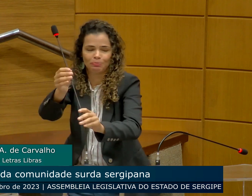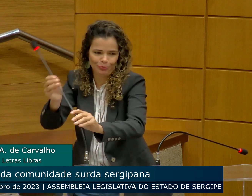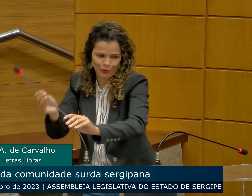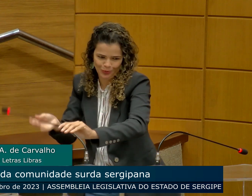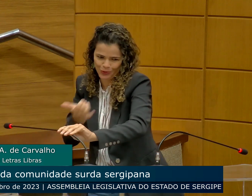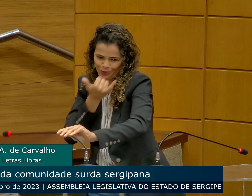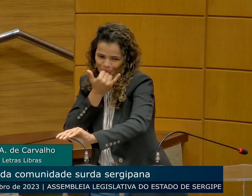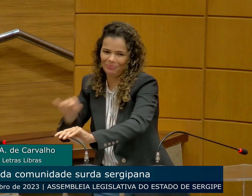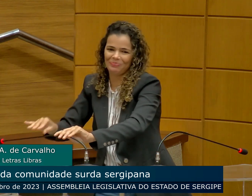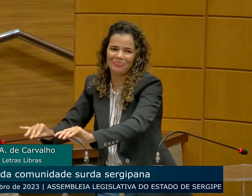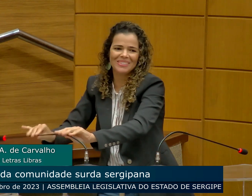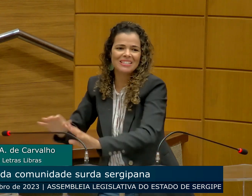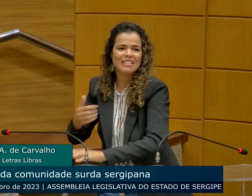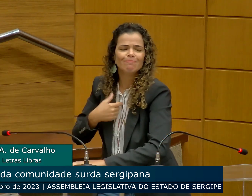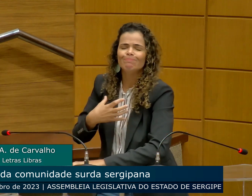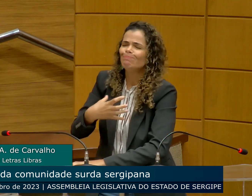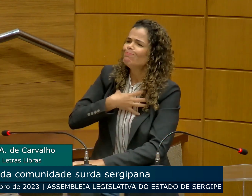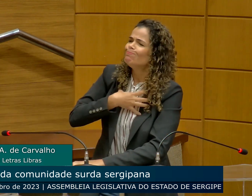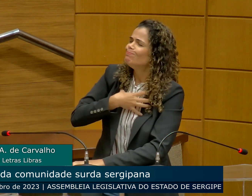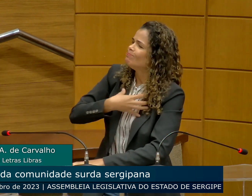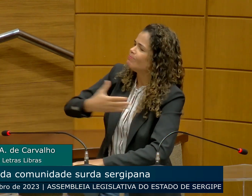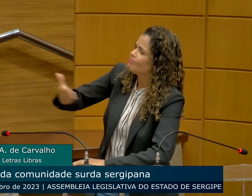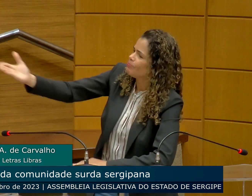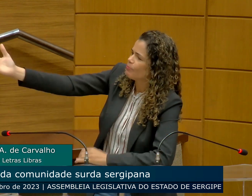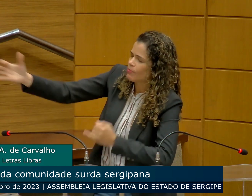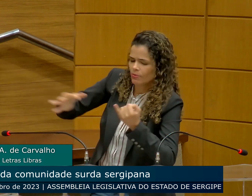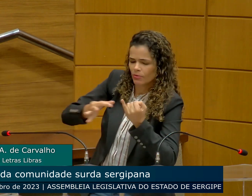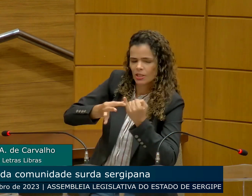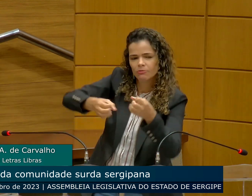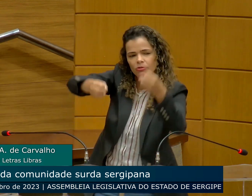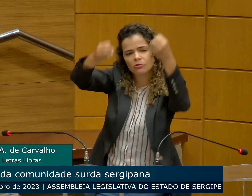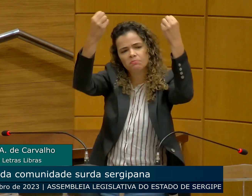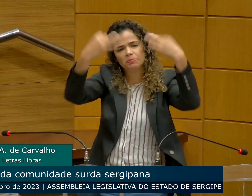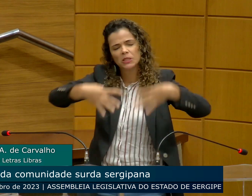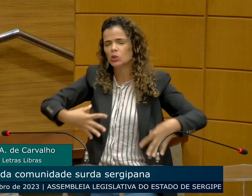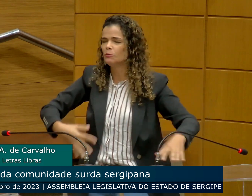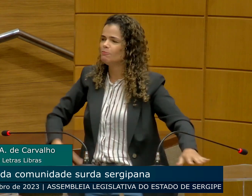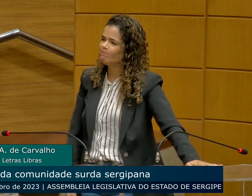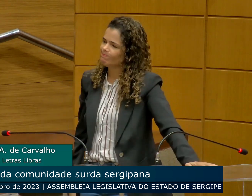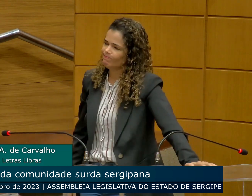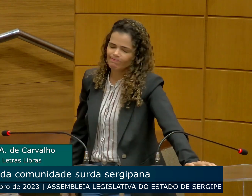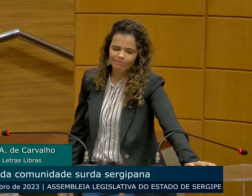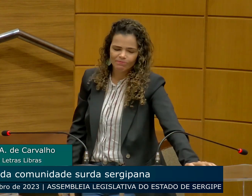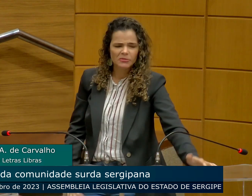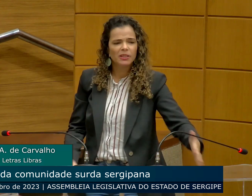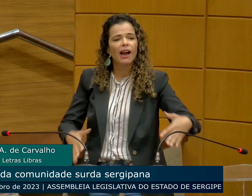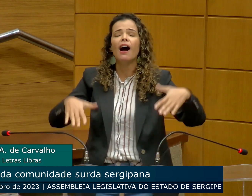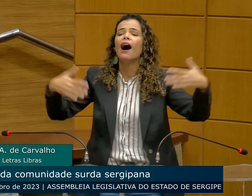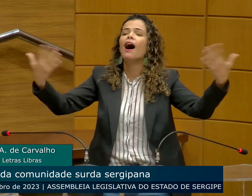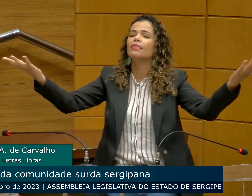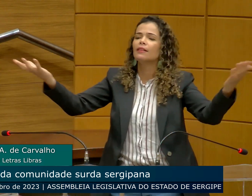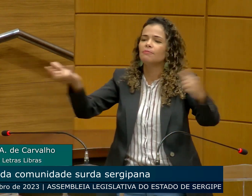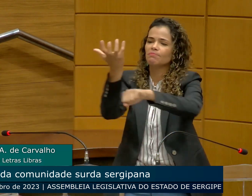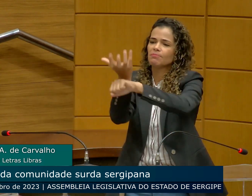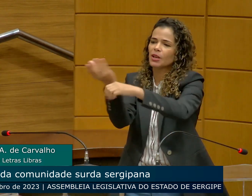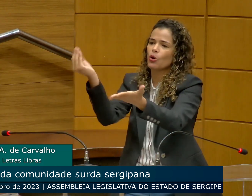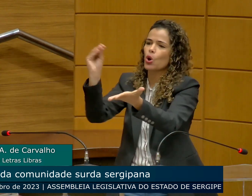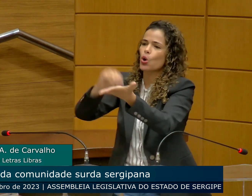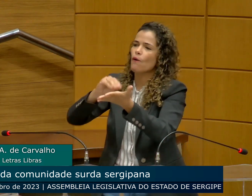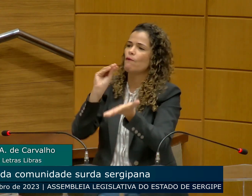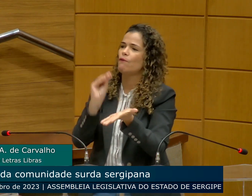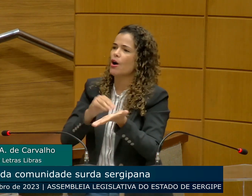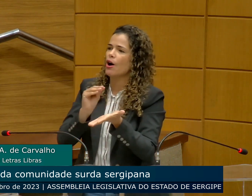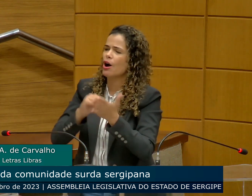fui lá e fiz o meu curso, né, de Letras Libras. Me desculpem. Então, eu sinto que Gislaine, né, também